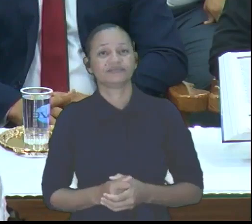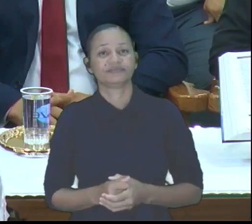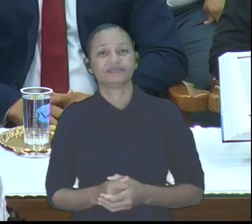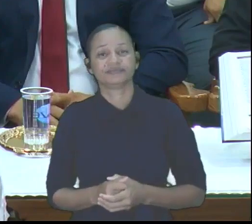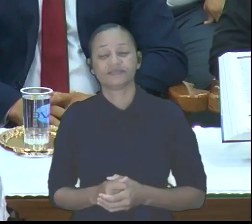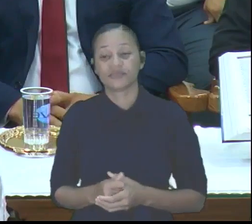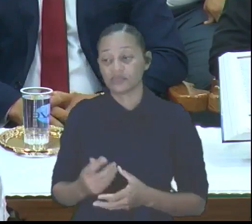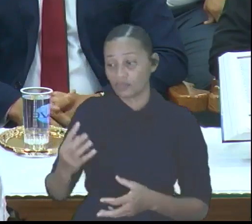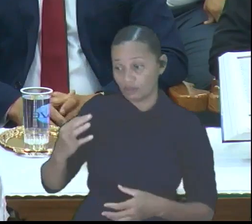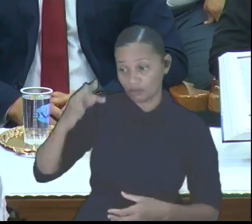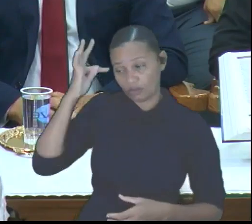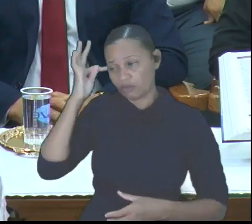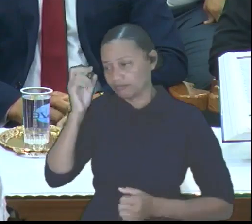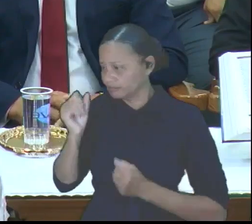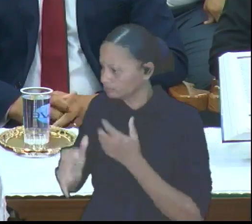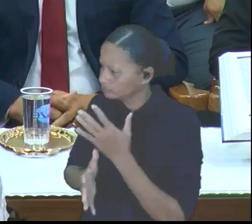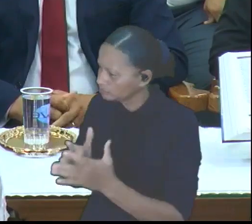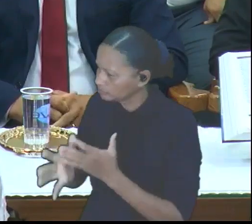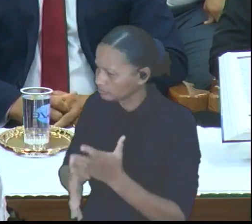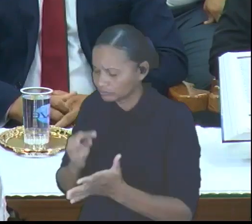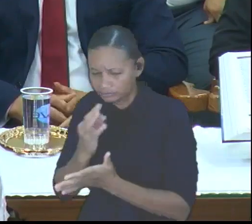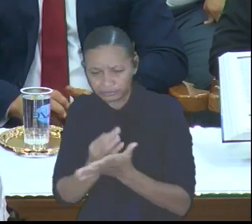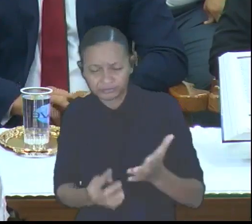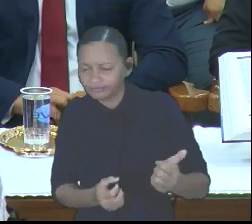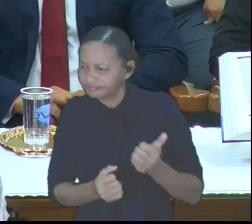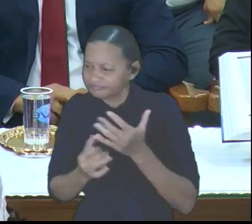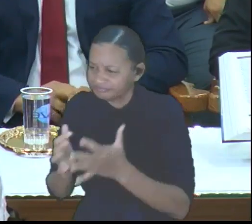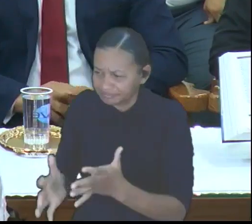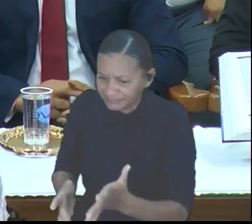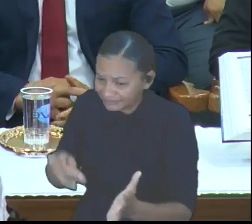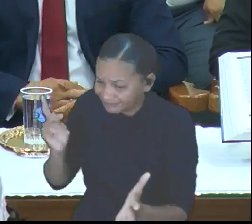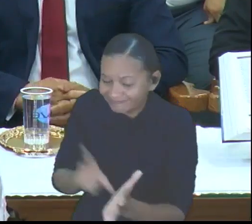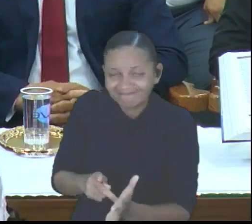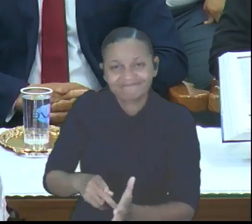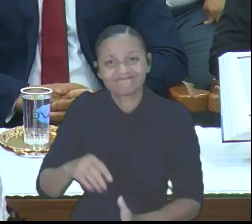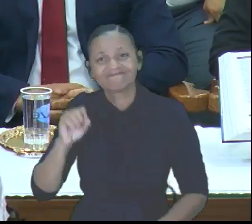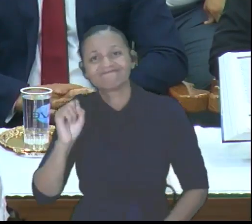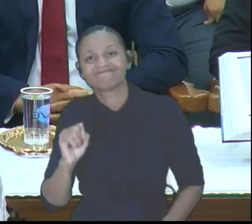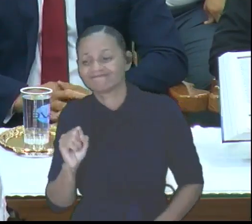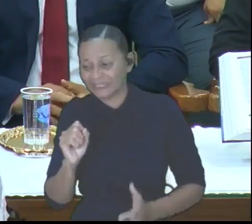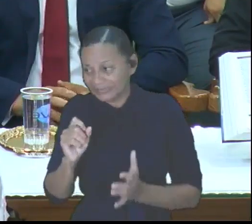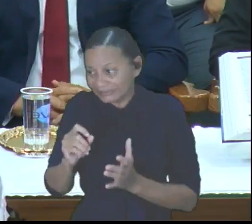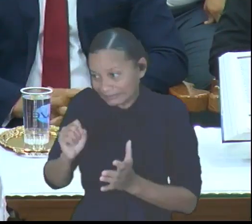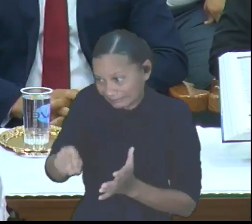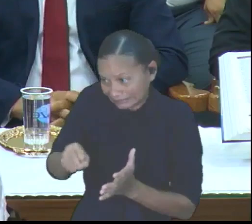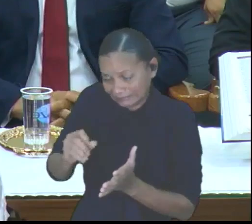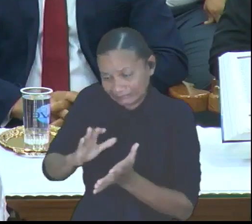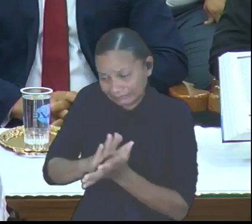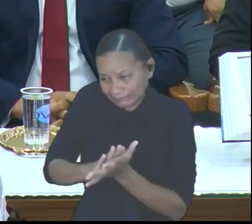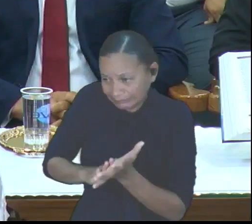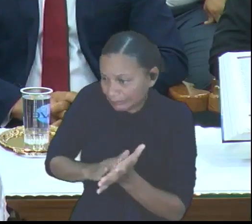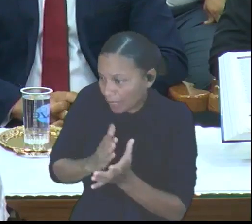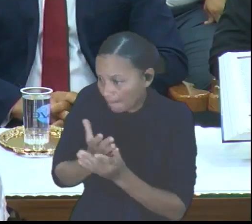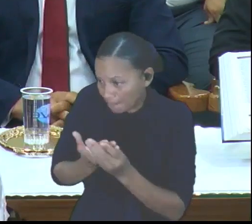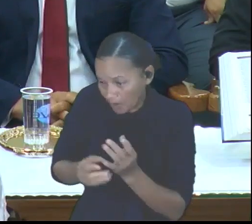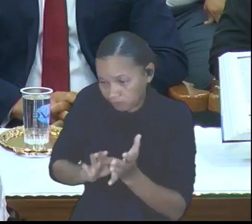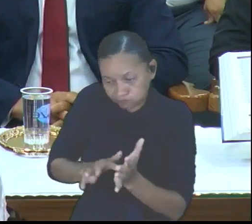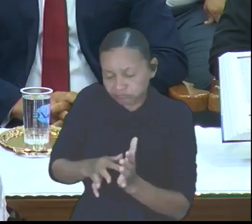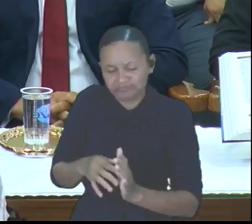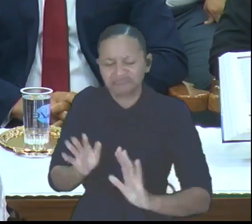Tomé disse-lhe. O texto não diz se ele colocou mesmo. Se colocou ou não, o que importa é o